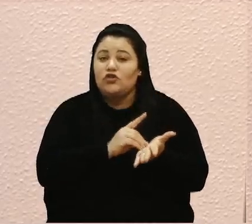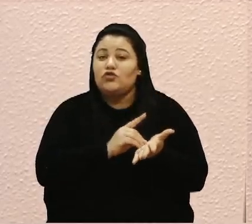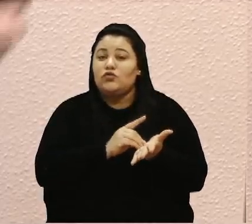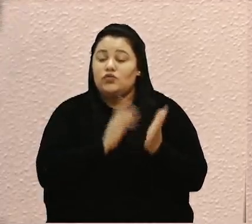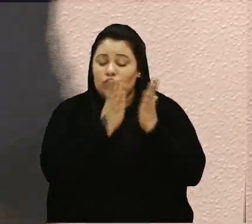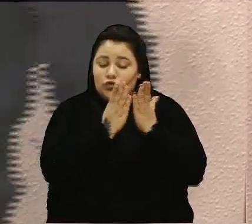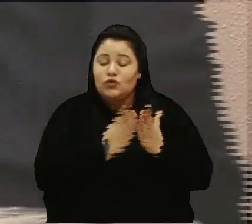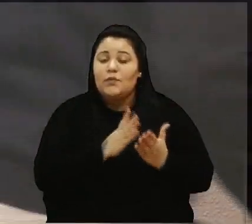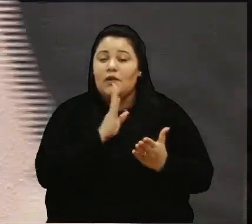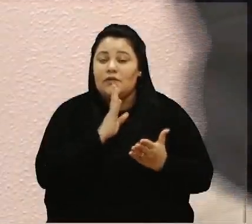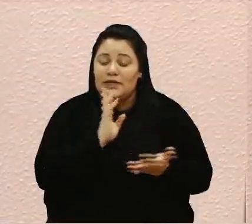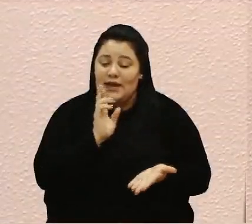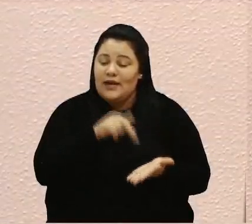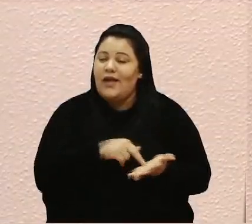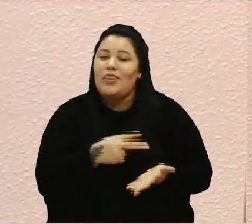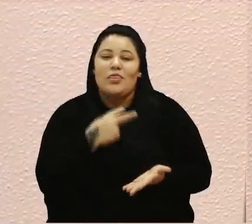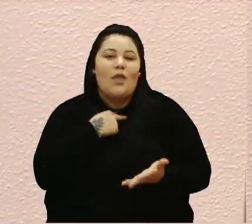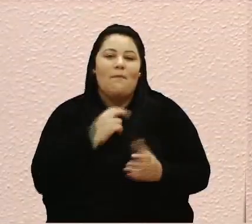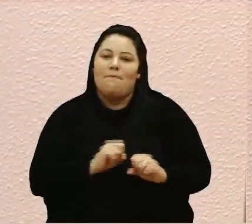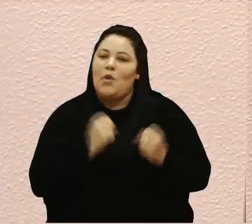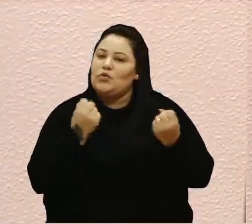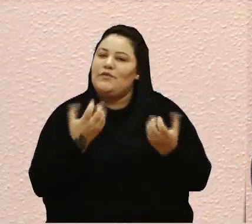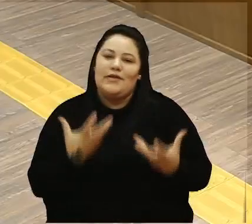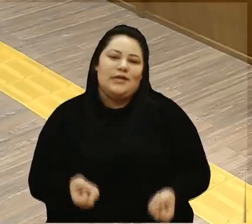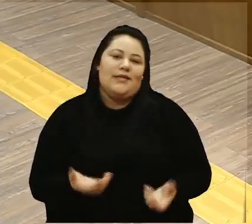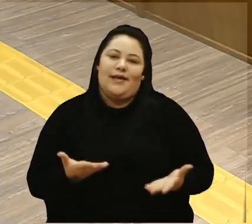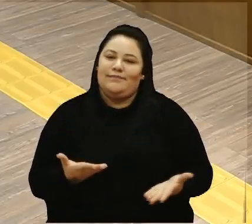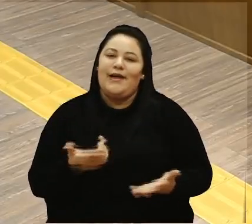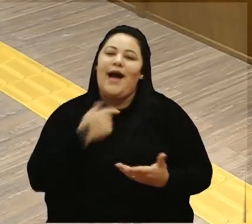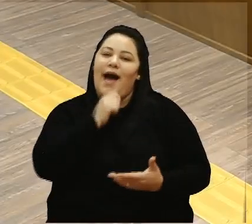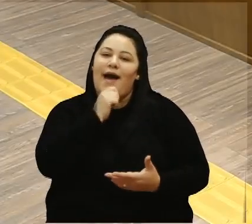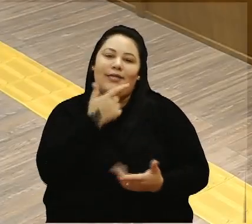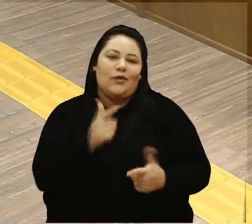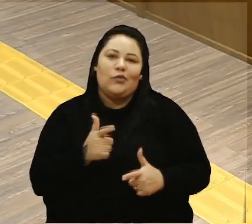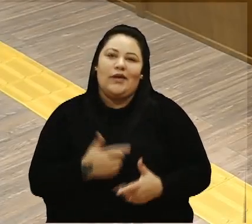É inadmissível, inclusive, que a gente ainda não tem. Obrigado, senhor presidente. Obrigado, vereadora Andressa Marques.